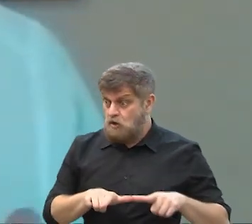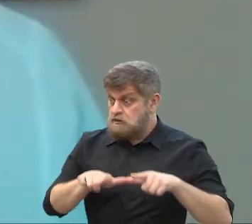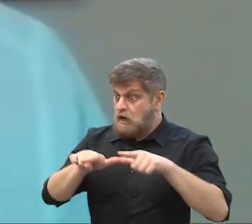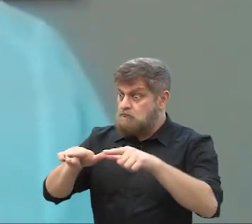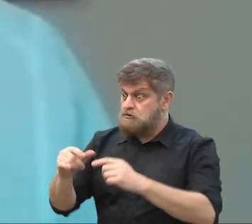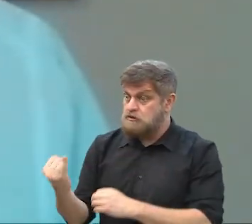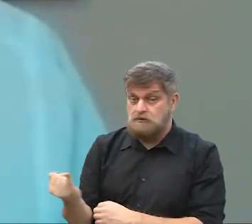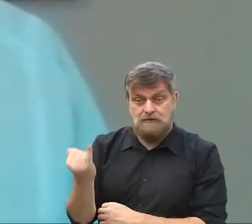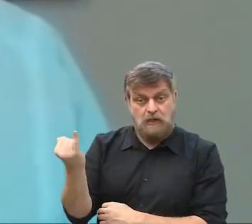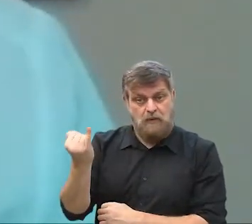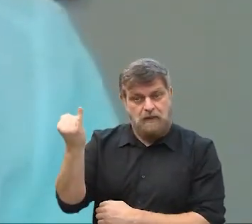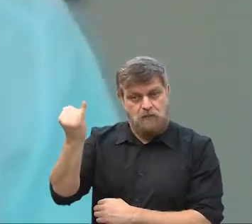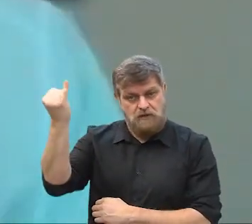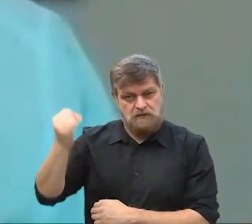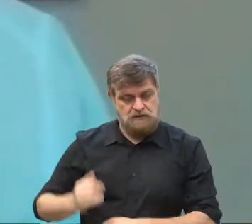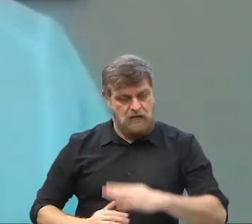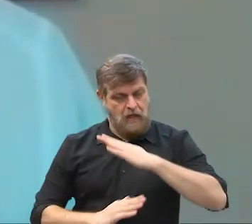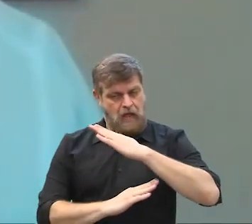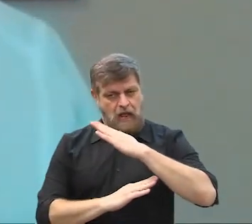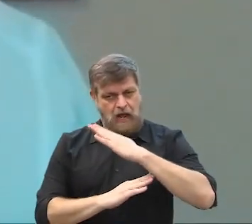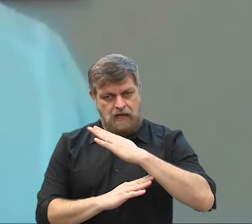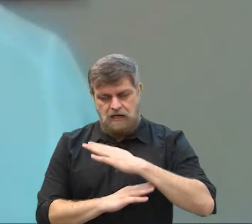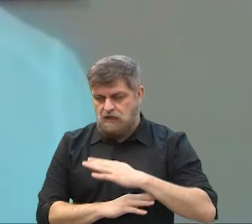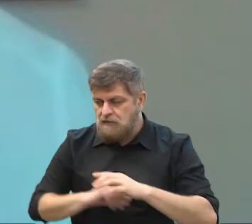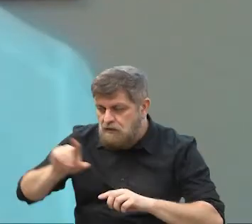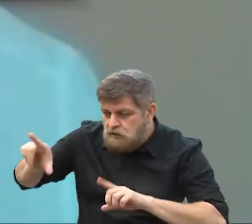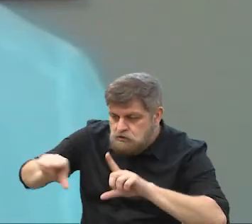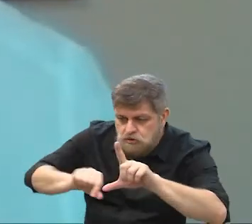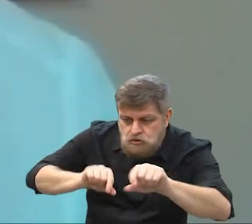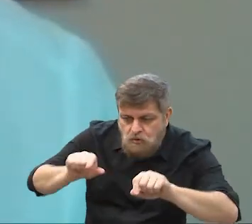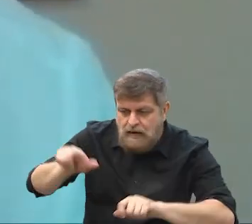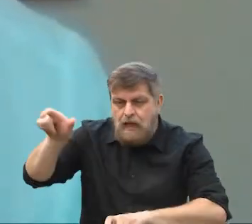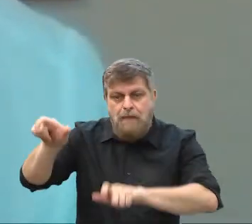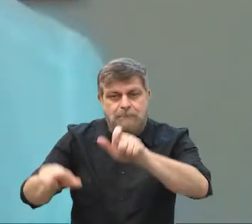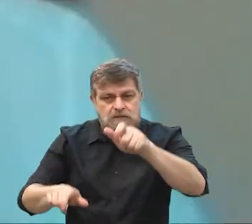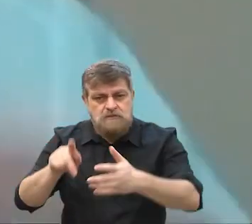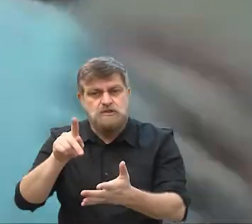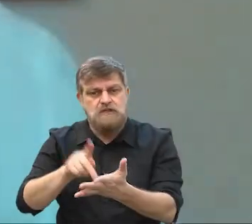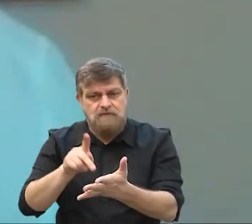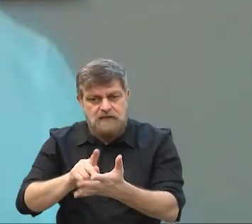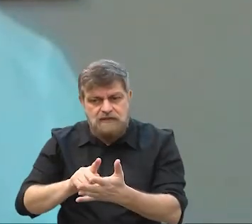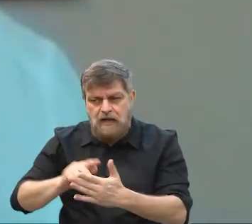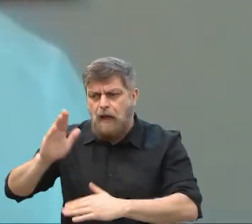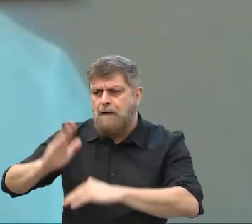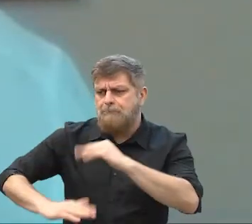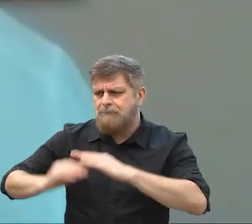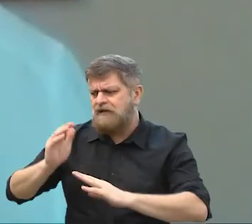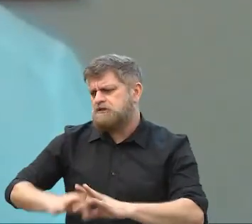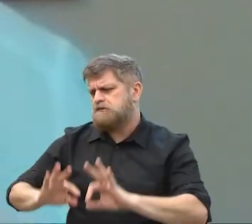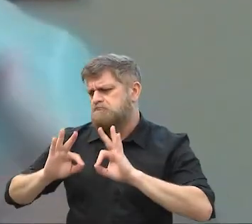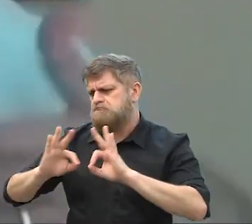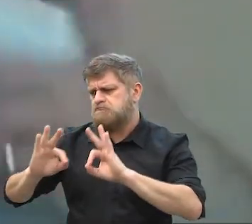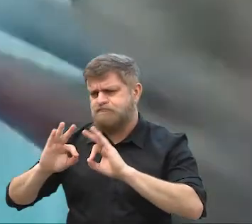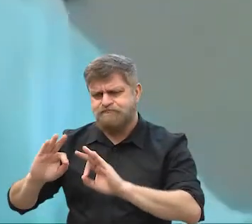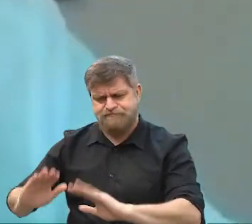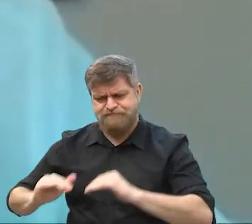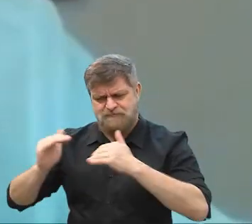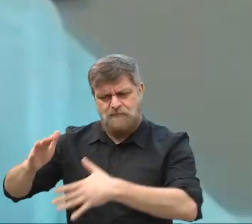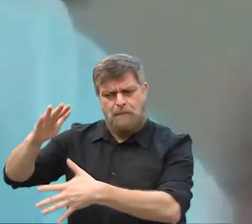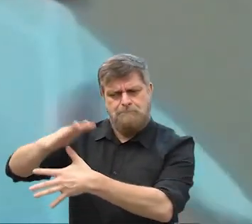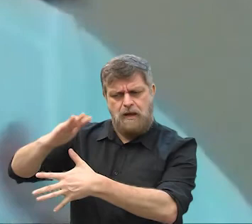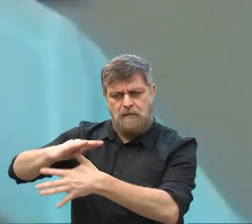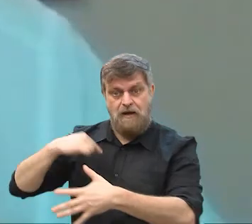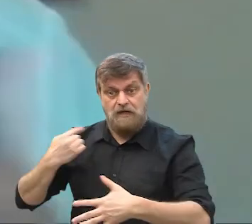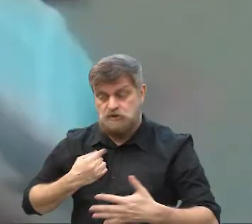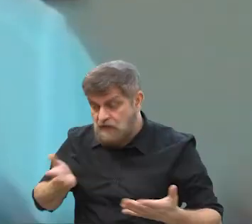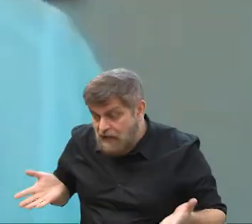importante, se as honrarias a gente dá para pessoas que realmente desenvolveram alguma atividade, e a gente quer incentivar isso, é